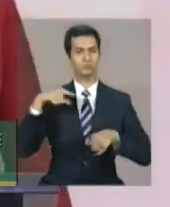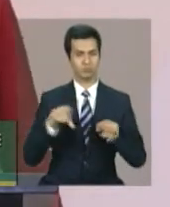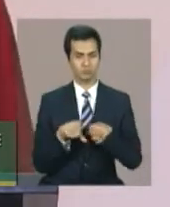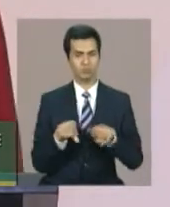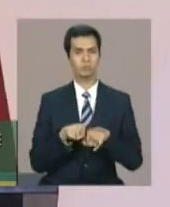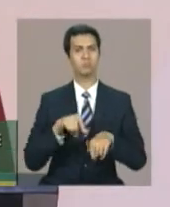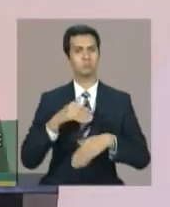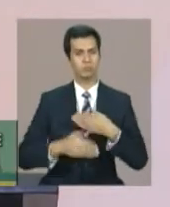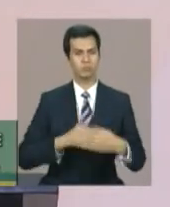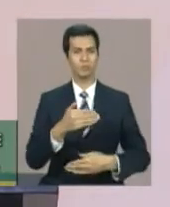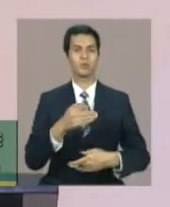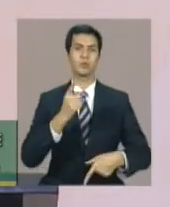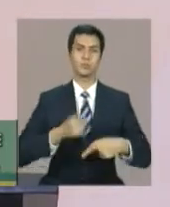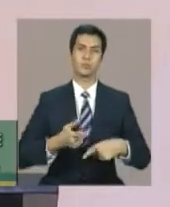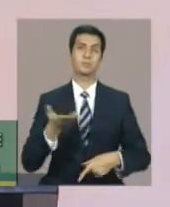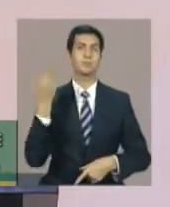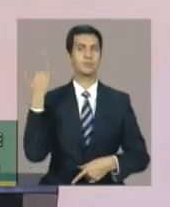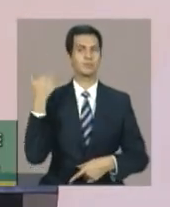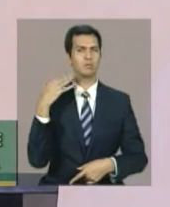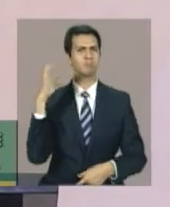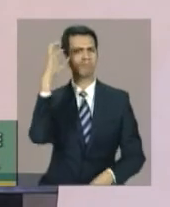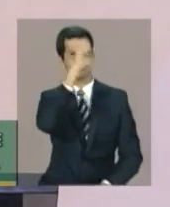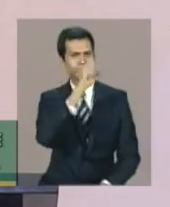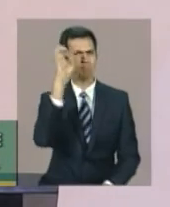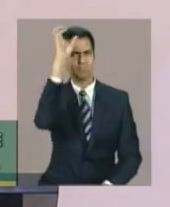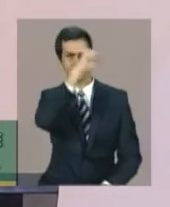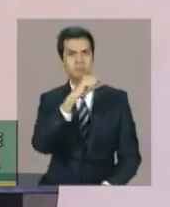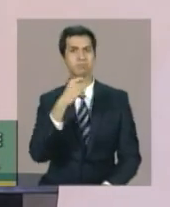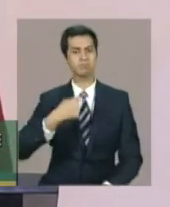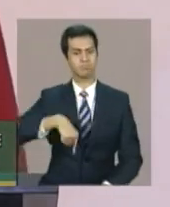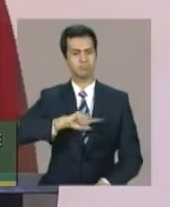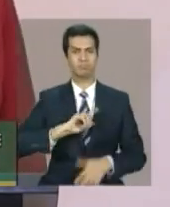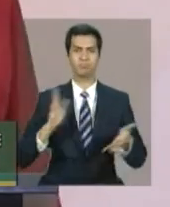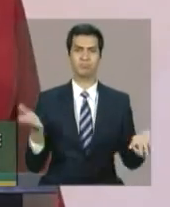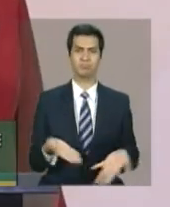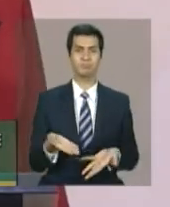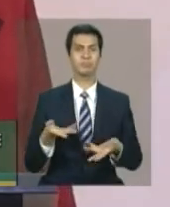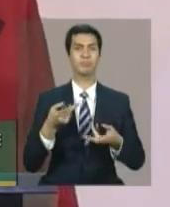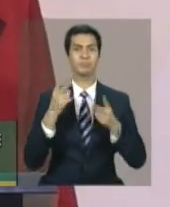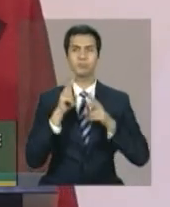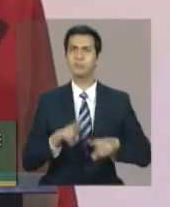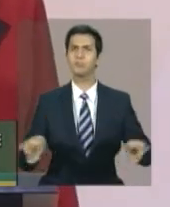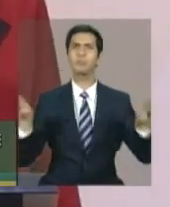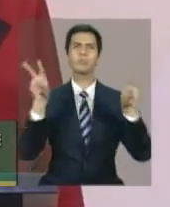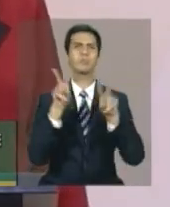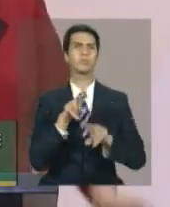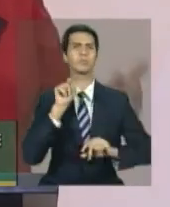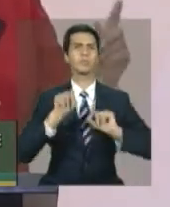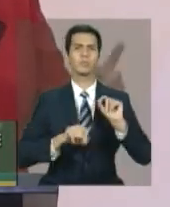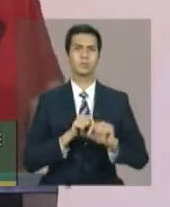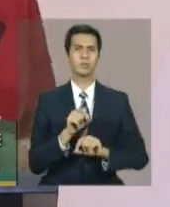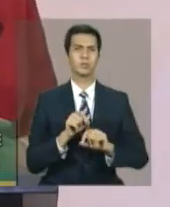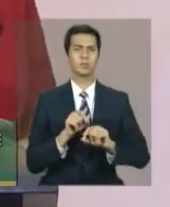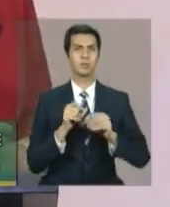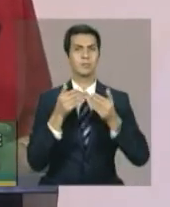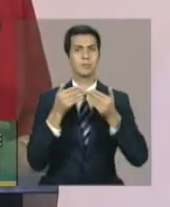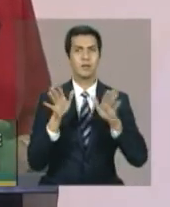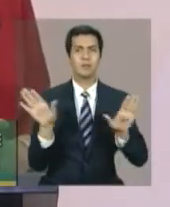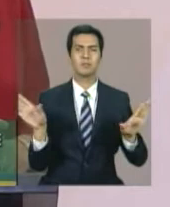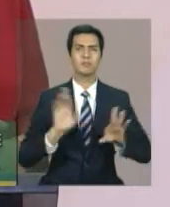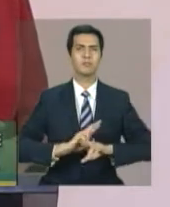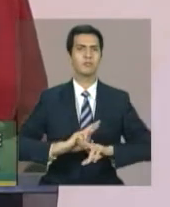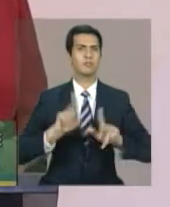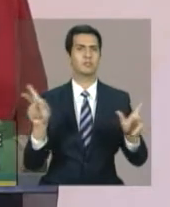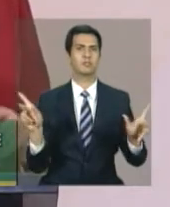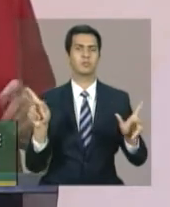que nós tivemos lá naquela época, nós resolvemos olhar de uma forma mais ampla